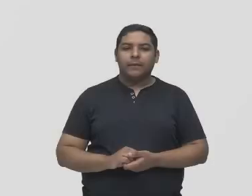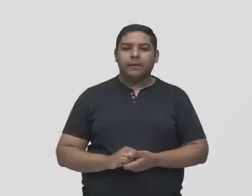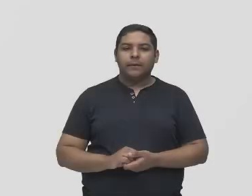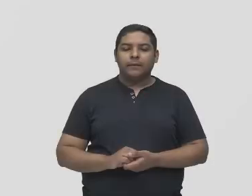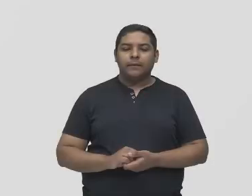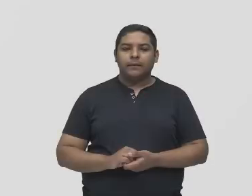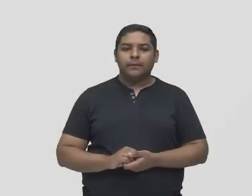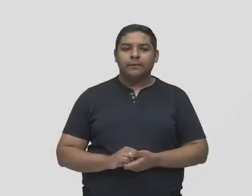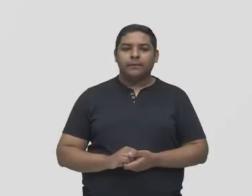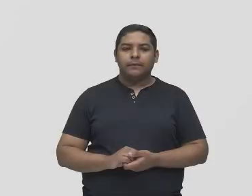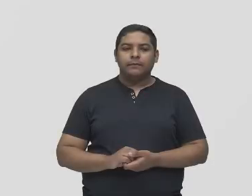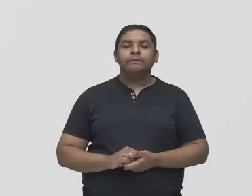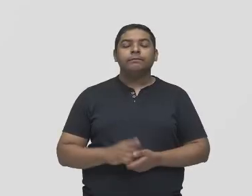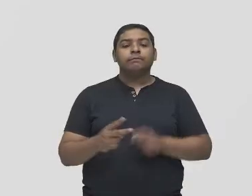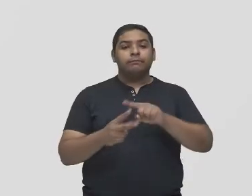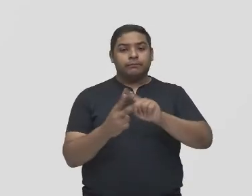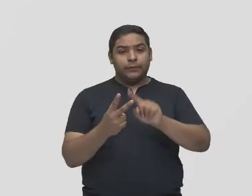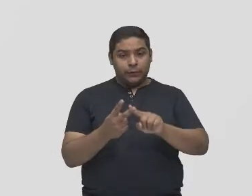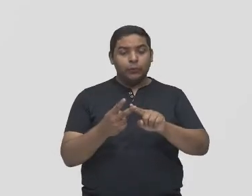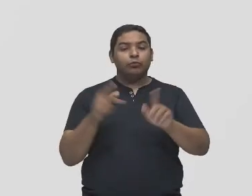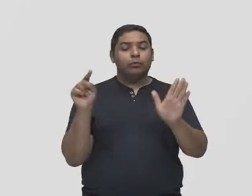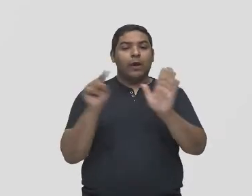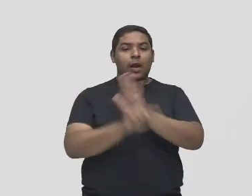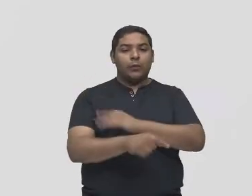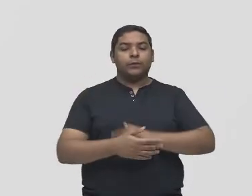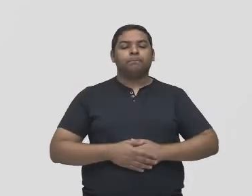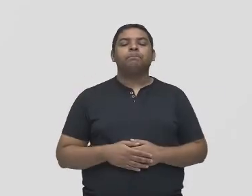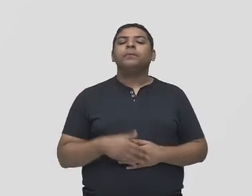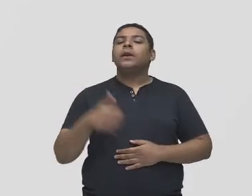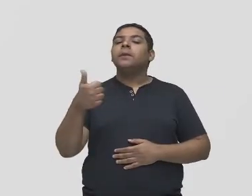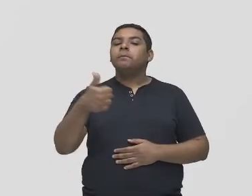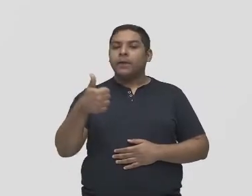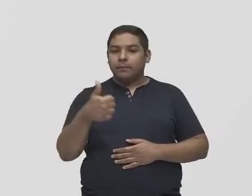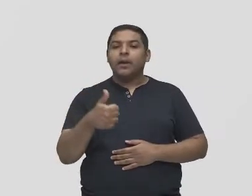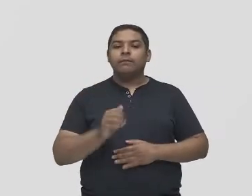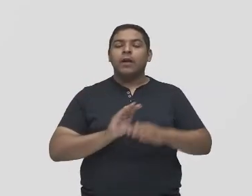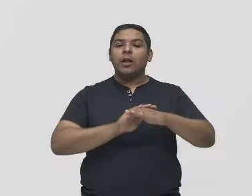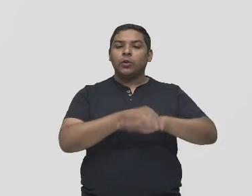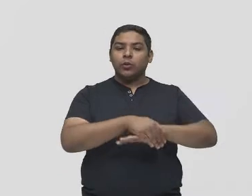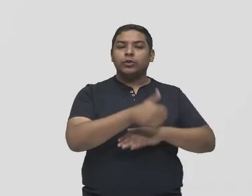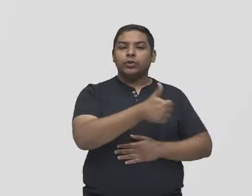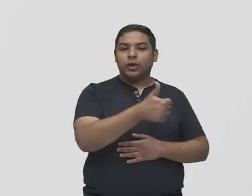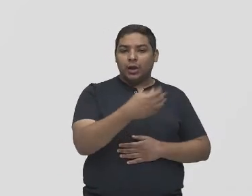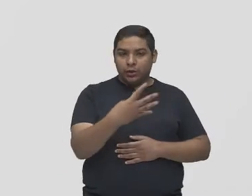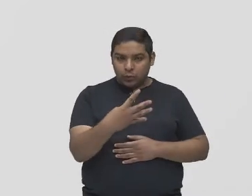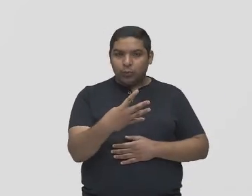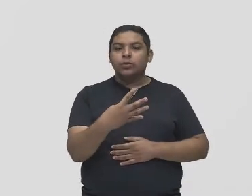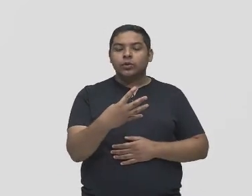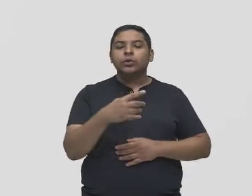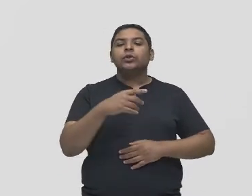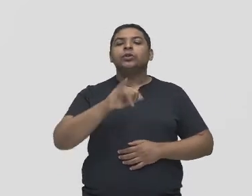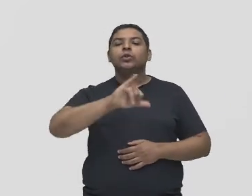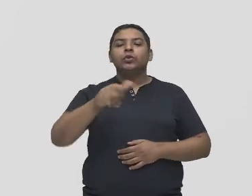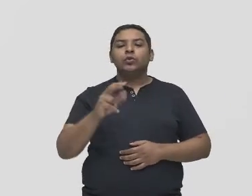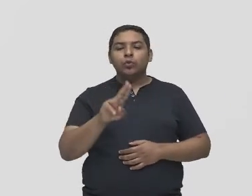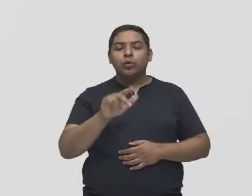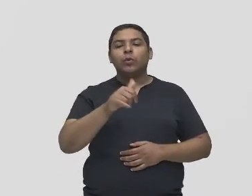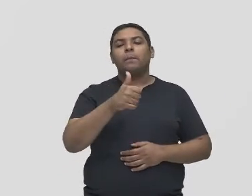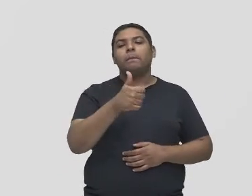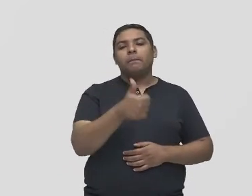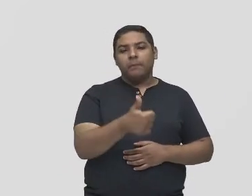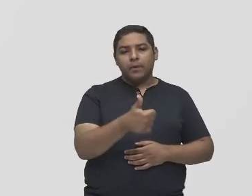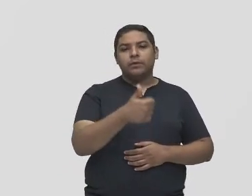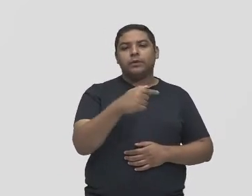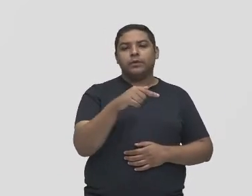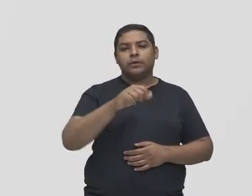Então vamos lá, nós temos 2 questões. A questão 1 vai tratar da noite de 14 de julho de 1789, em Paris,